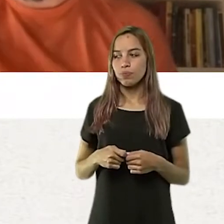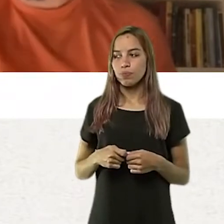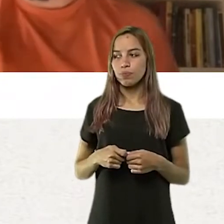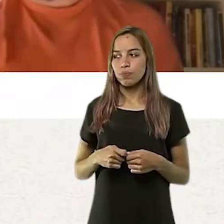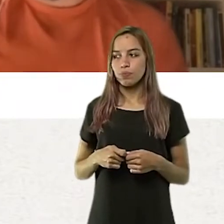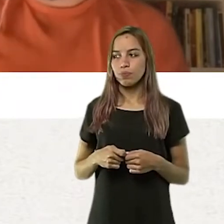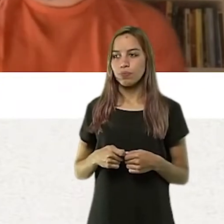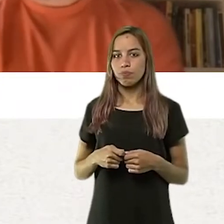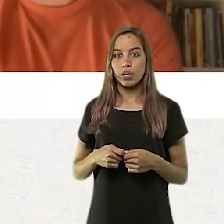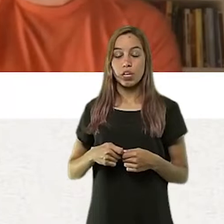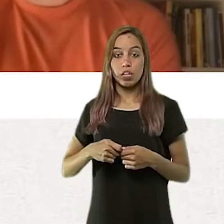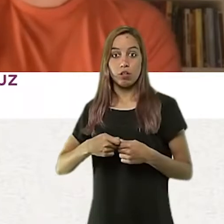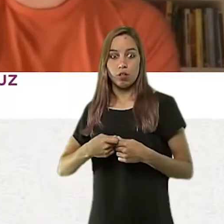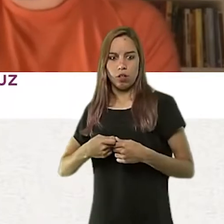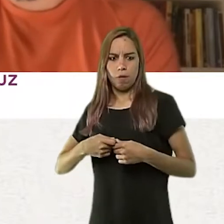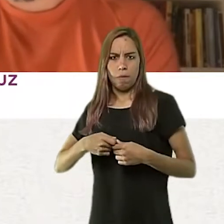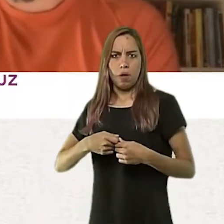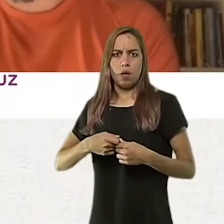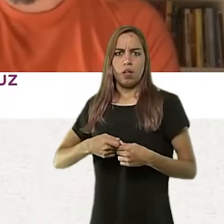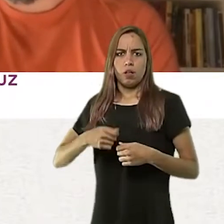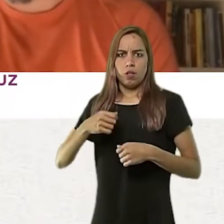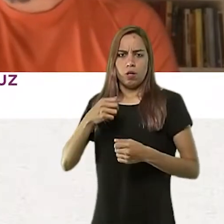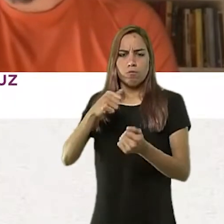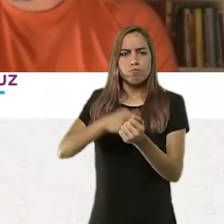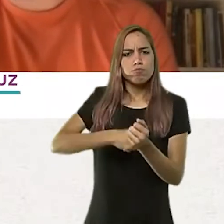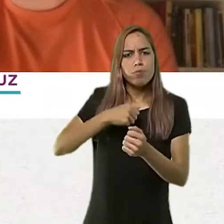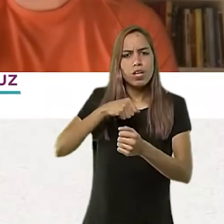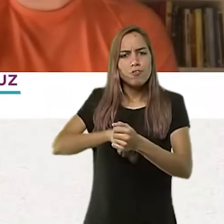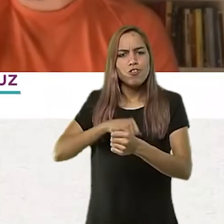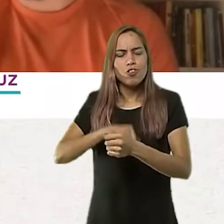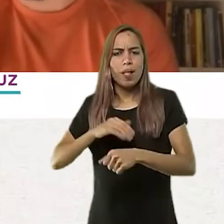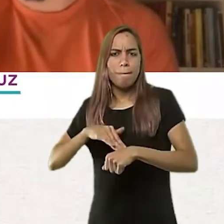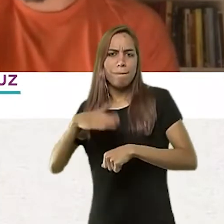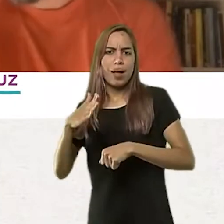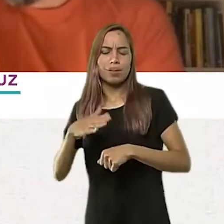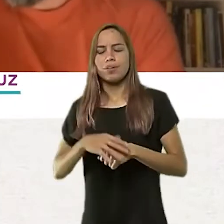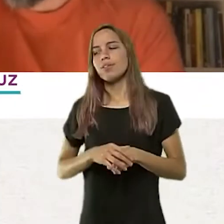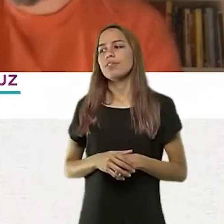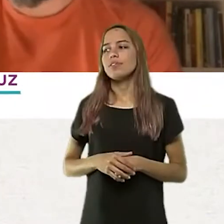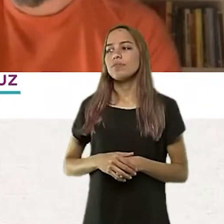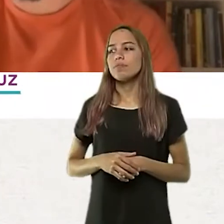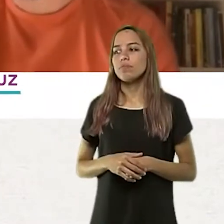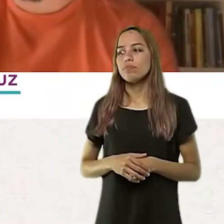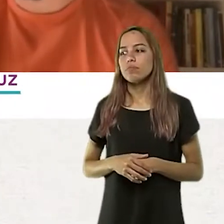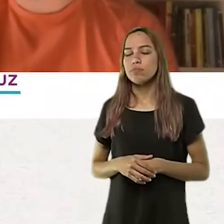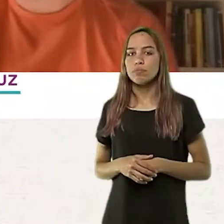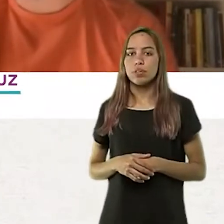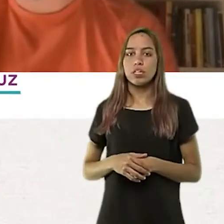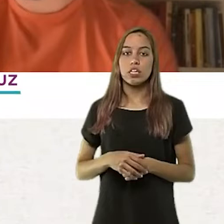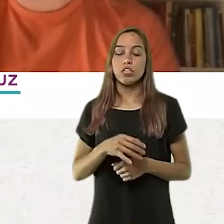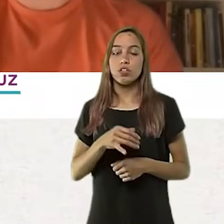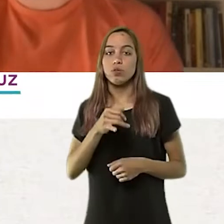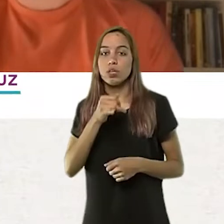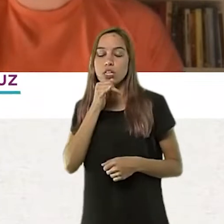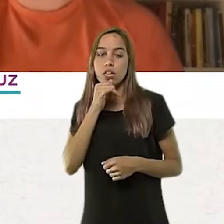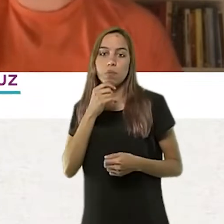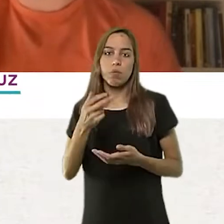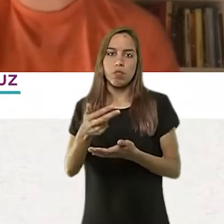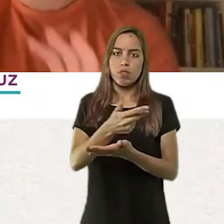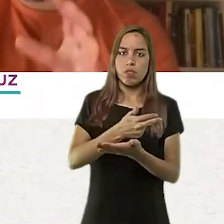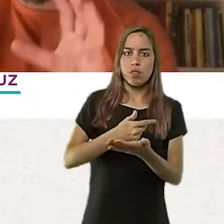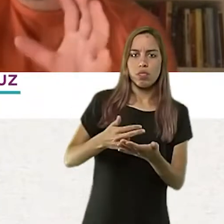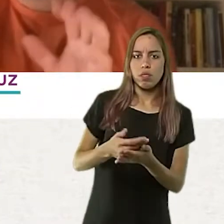mesma dedicação com que o faço em relação à literatura, por exemplo, e mesmo em relação à ilustração. E